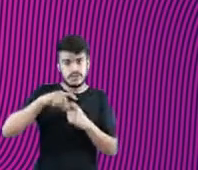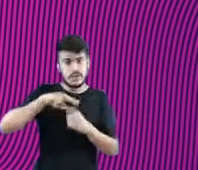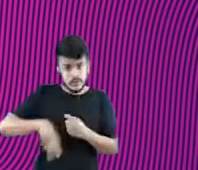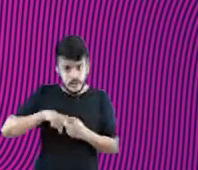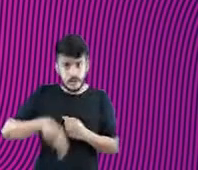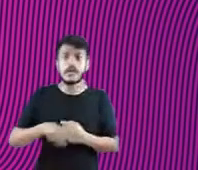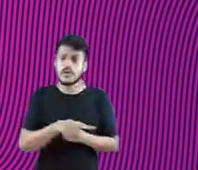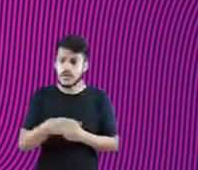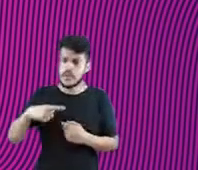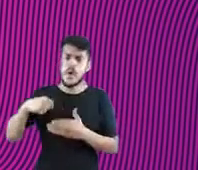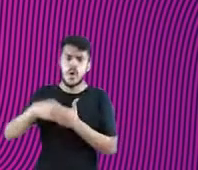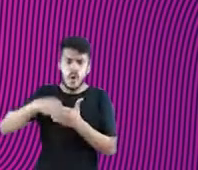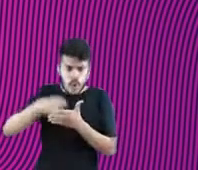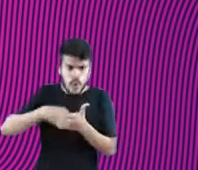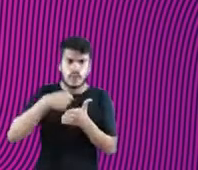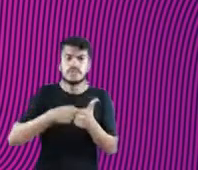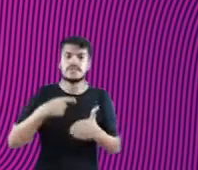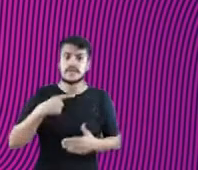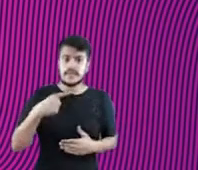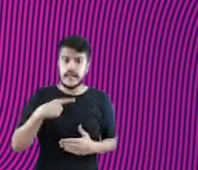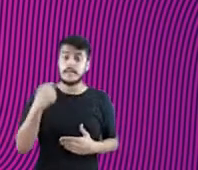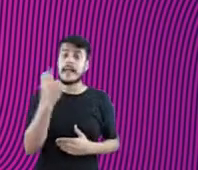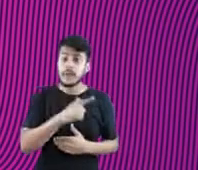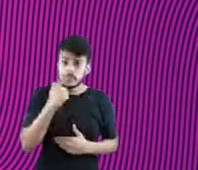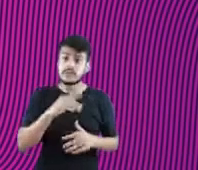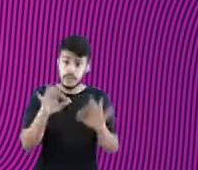lutado, né, para justamente